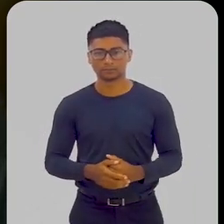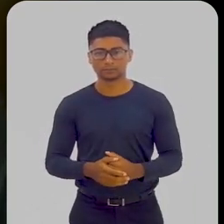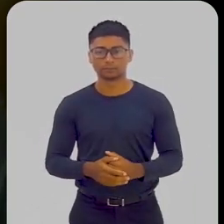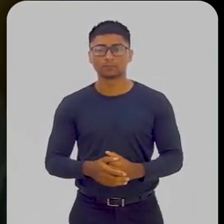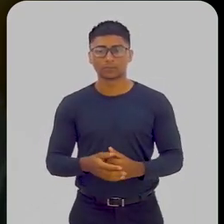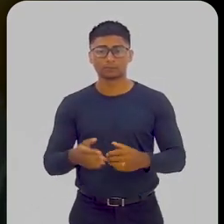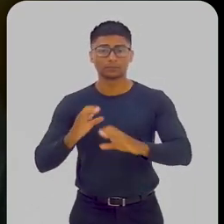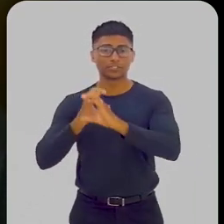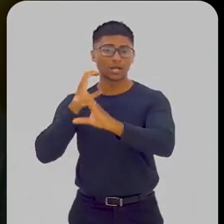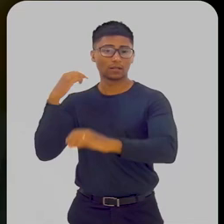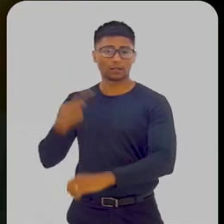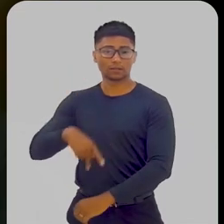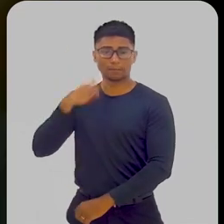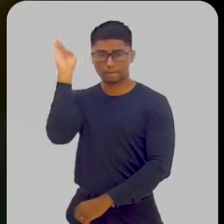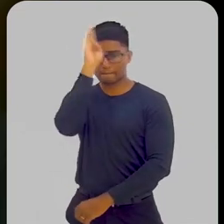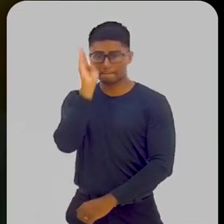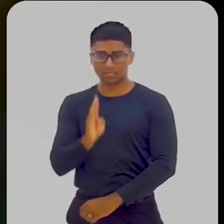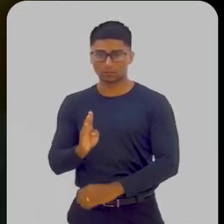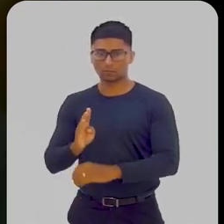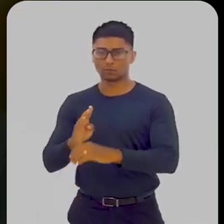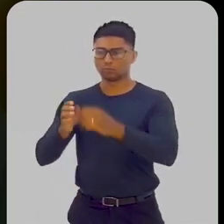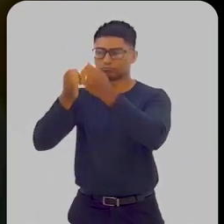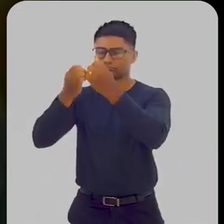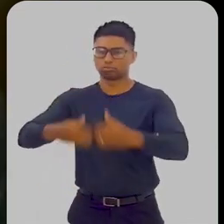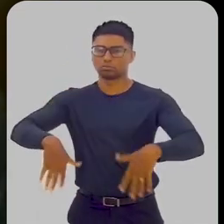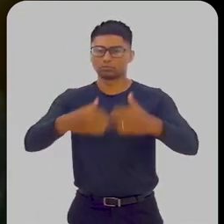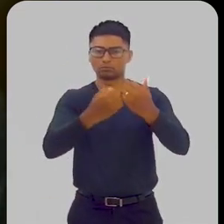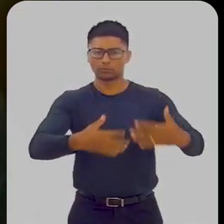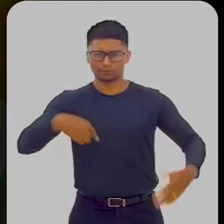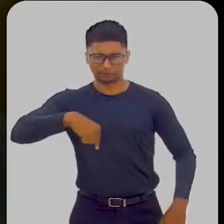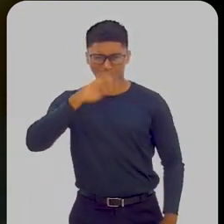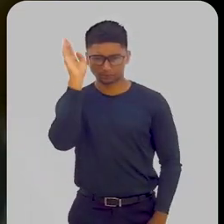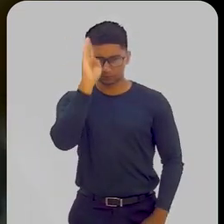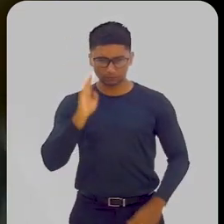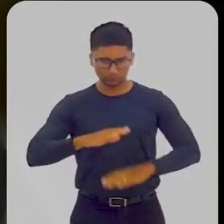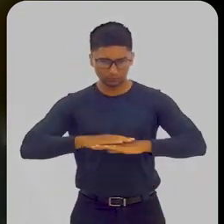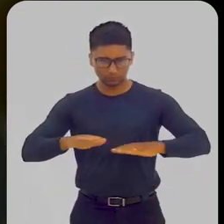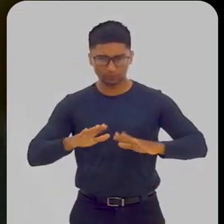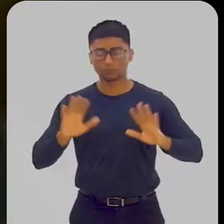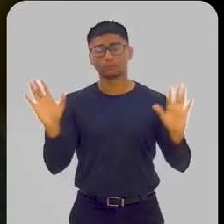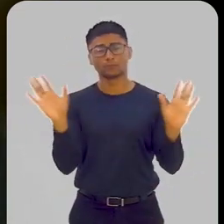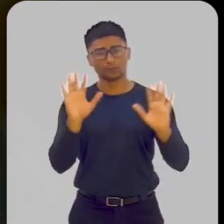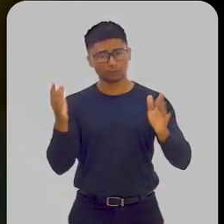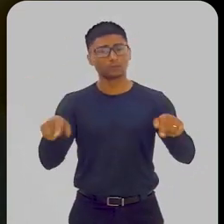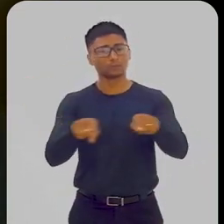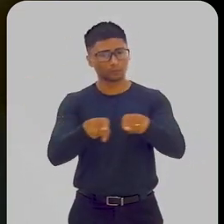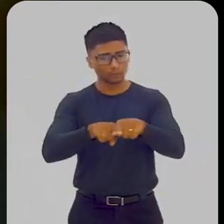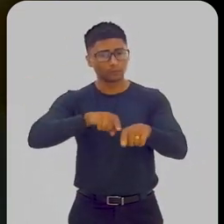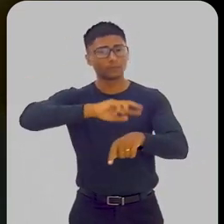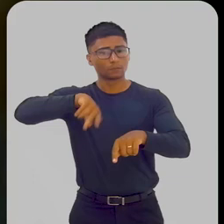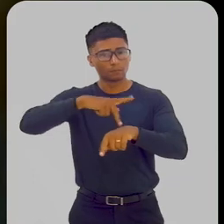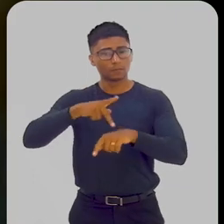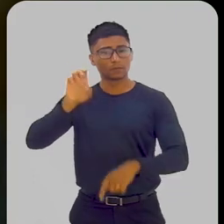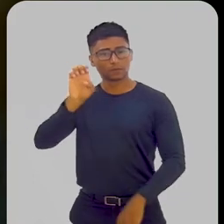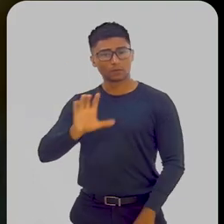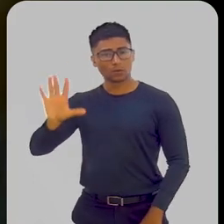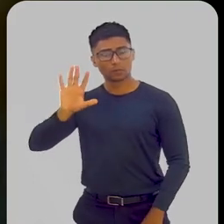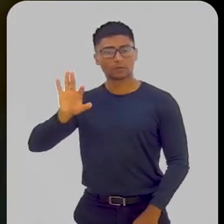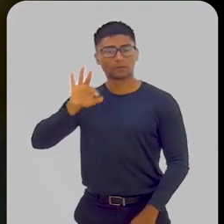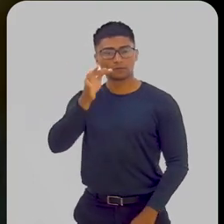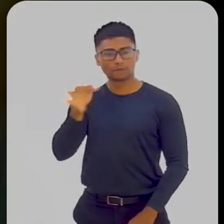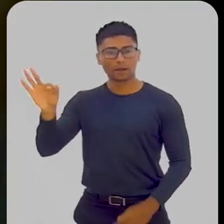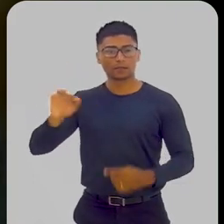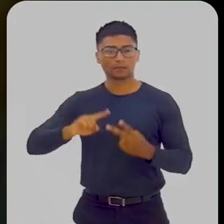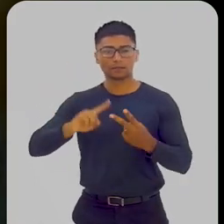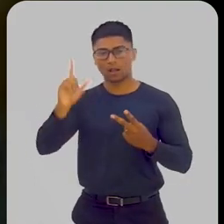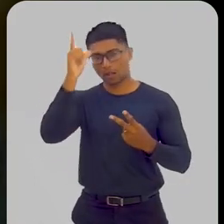Eles tiveram sucesso em desmontar a engenharia nacional como um todo. Então, não, isso não foi só no Brasil. Há outros casos em outros países europeus,